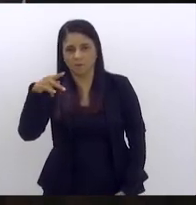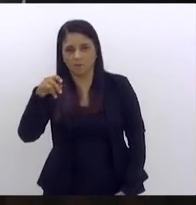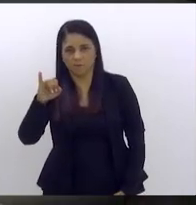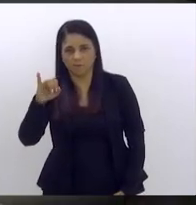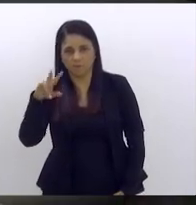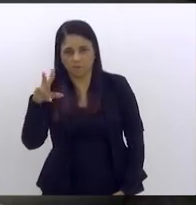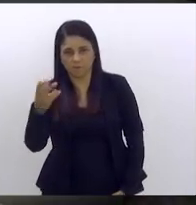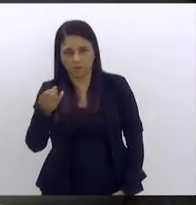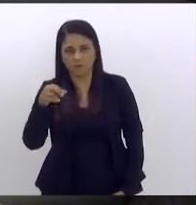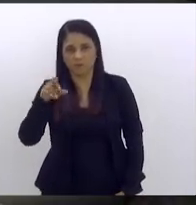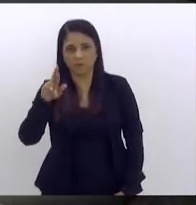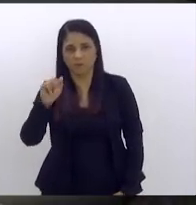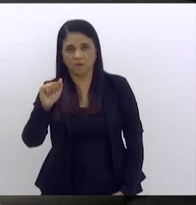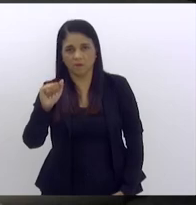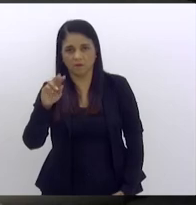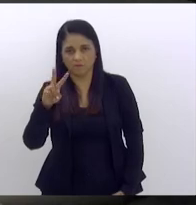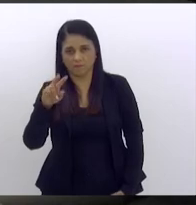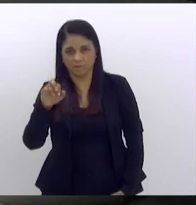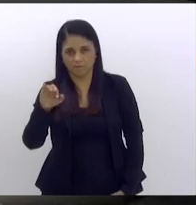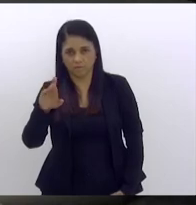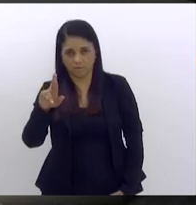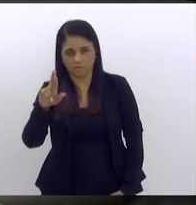Municipais.